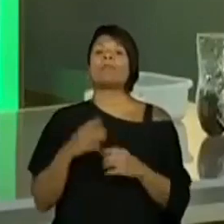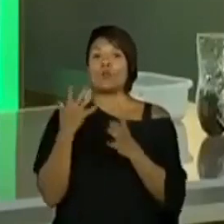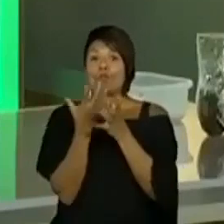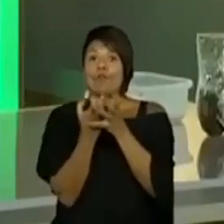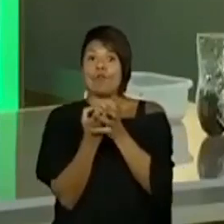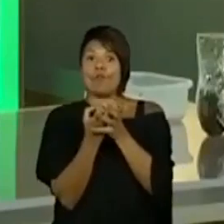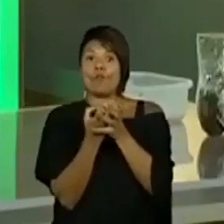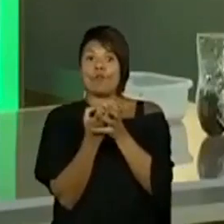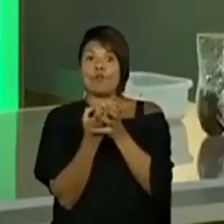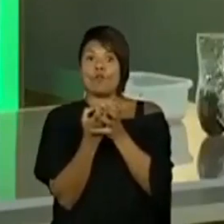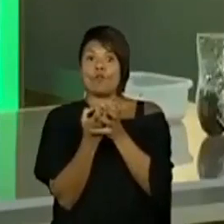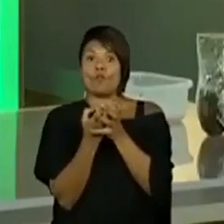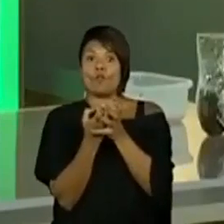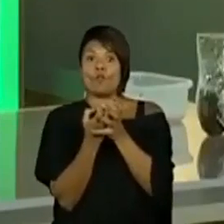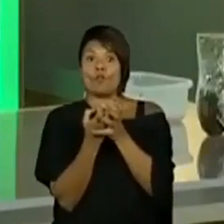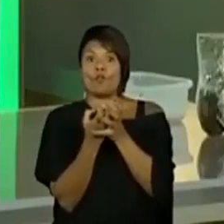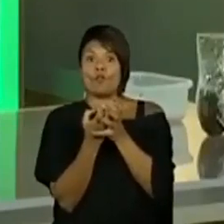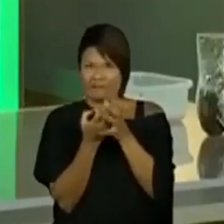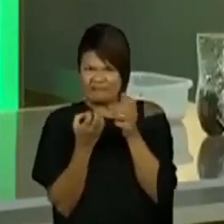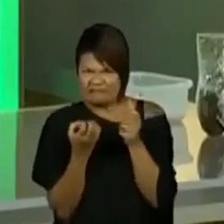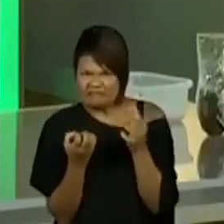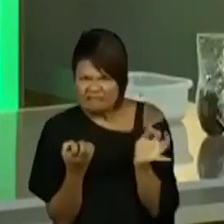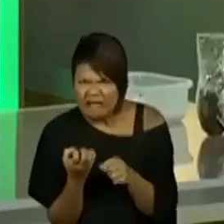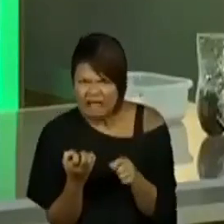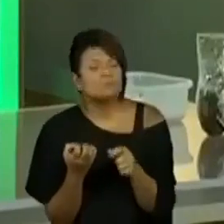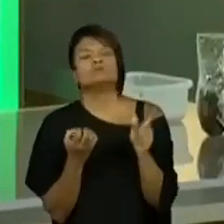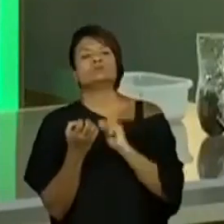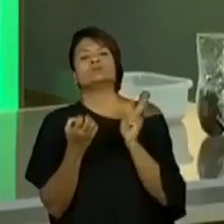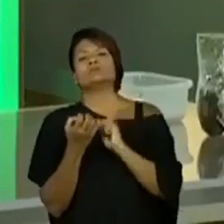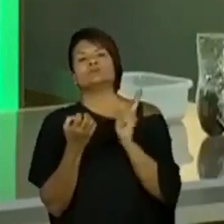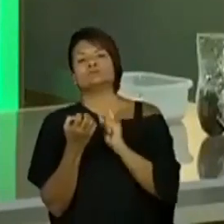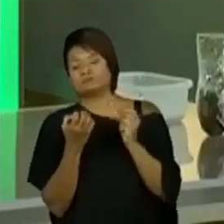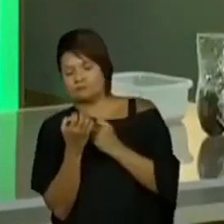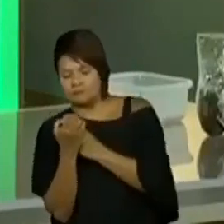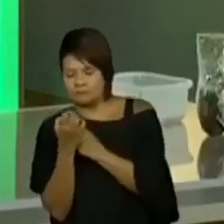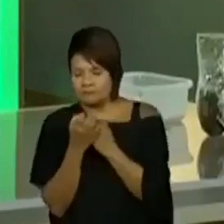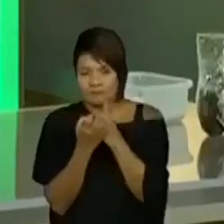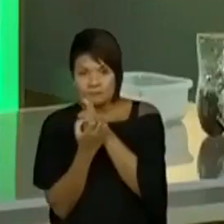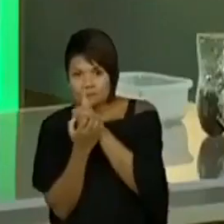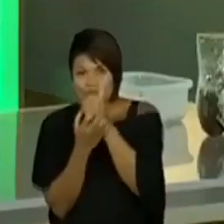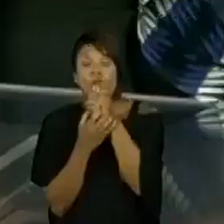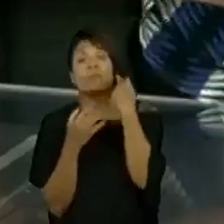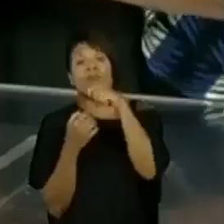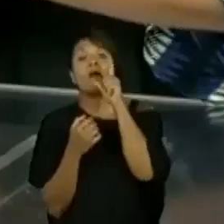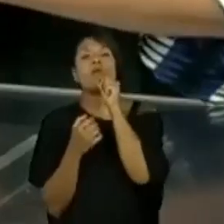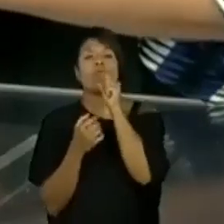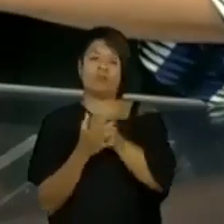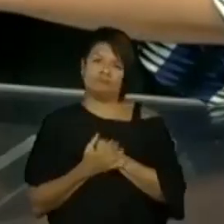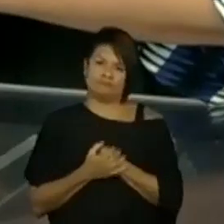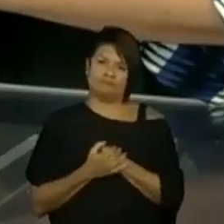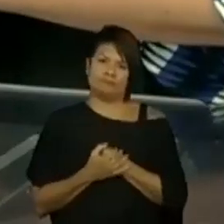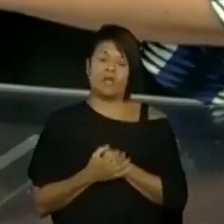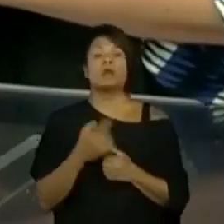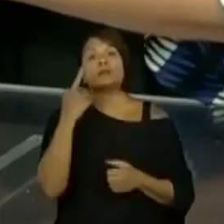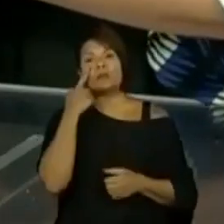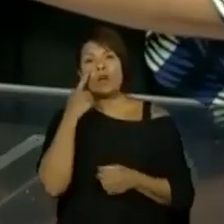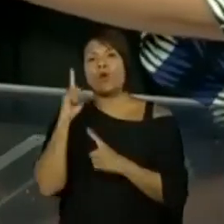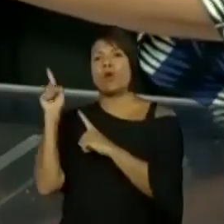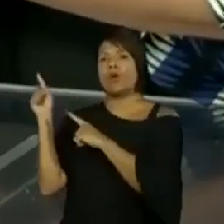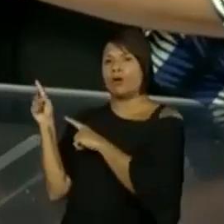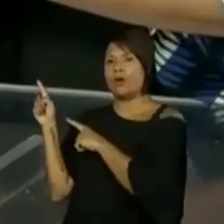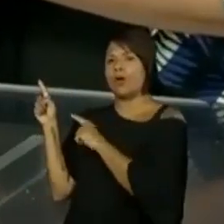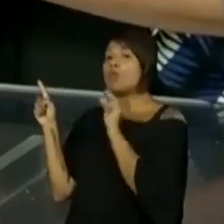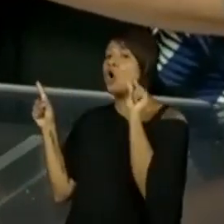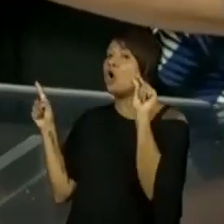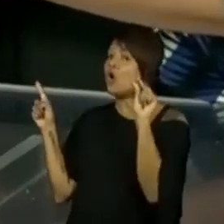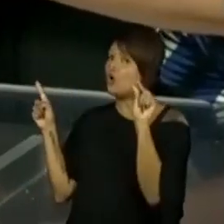seca não vai dar certo, né? Para o desenvolvimento das plantas, nós precisamos de água. Então, vamos colocar um